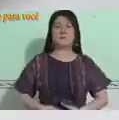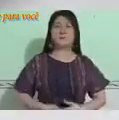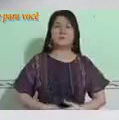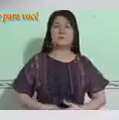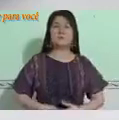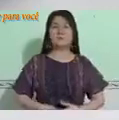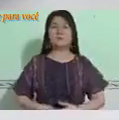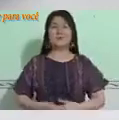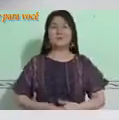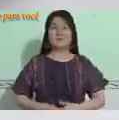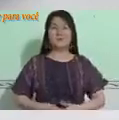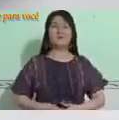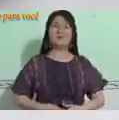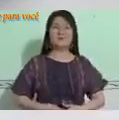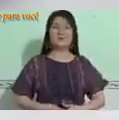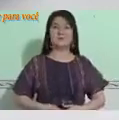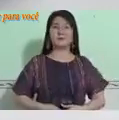melhores.